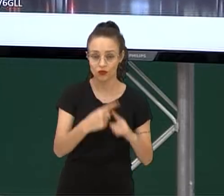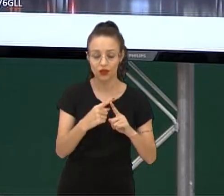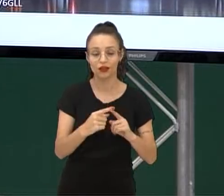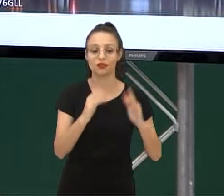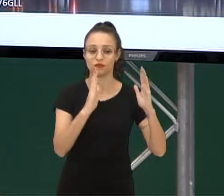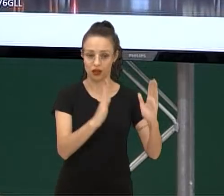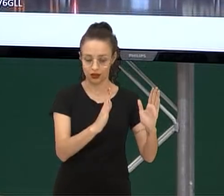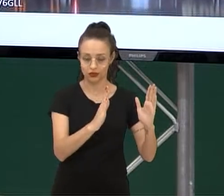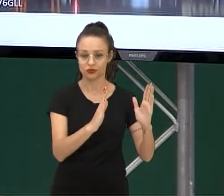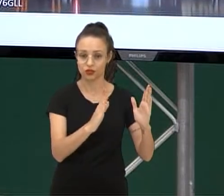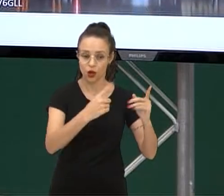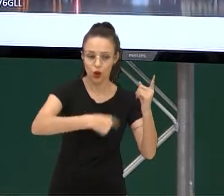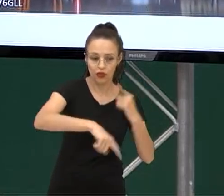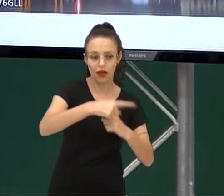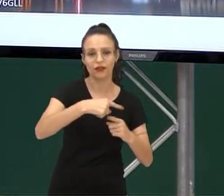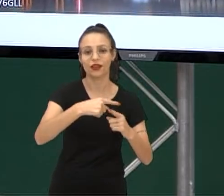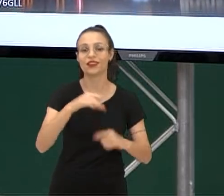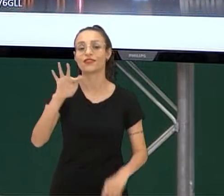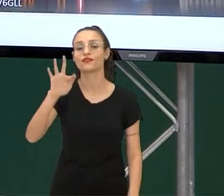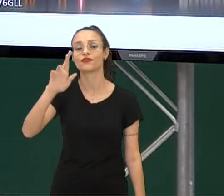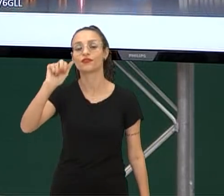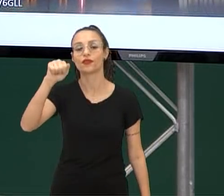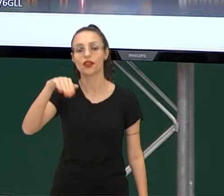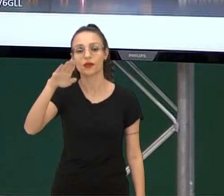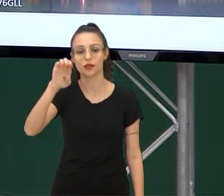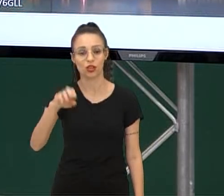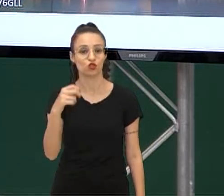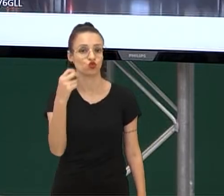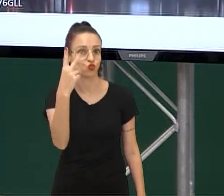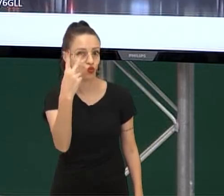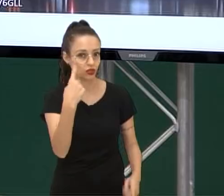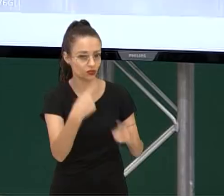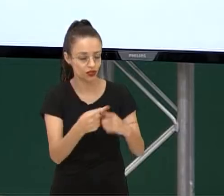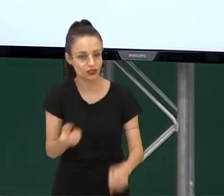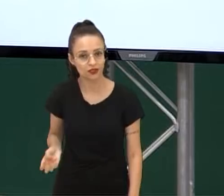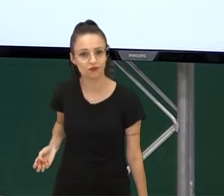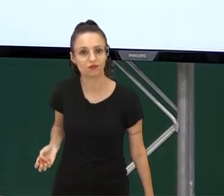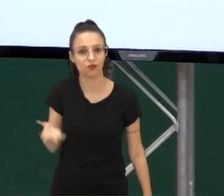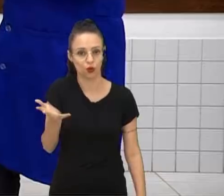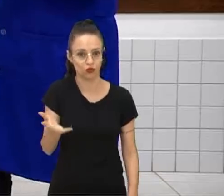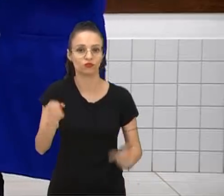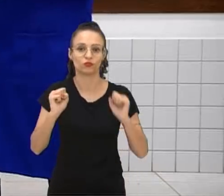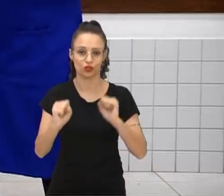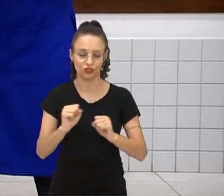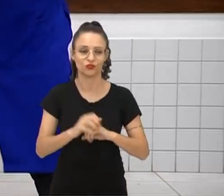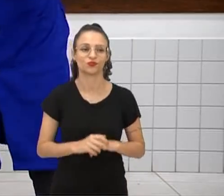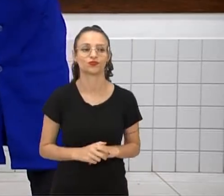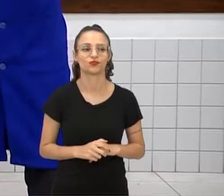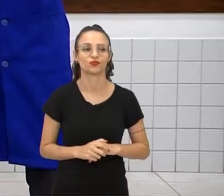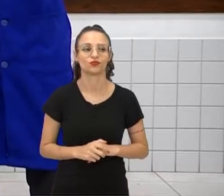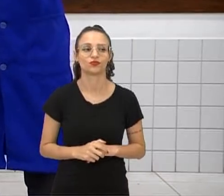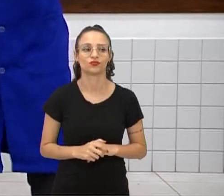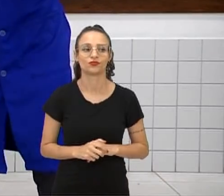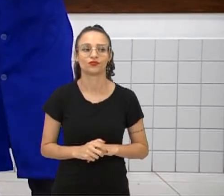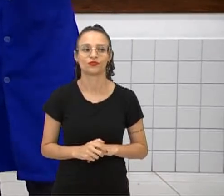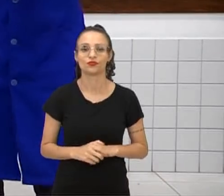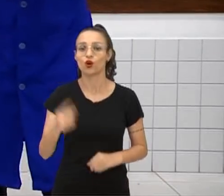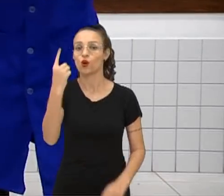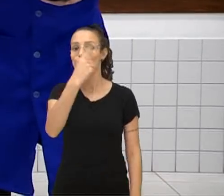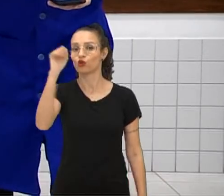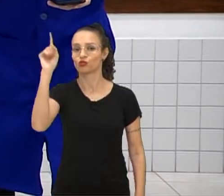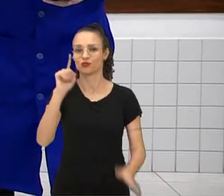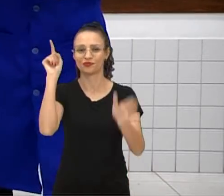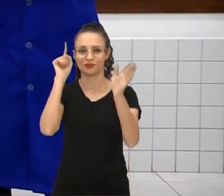Cada rodada chamada de frame, né? Eu tenho 2 chances por rodada. Isso, né, professor? Exatamente. Nosso